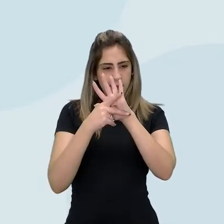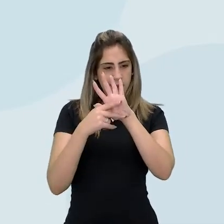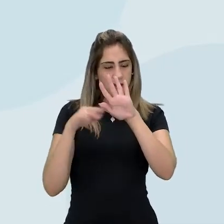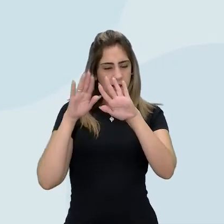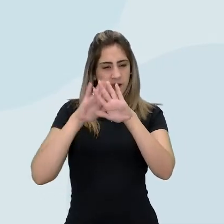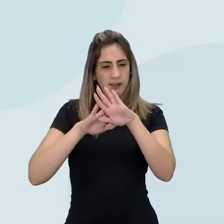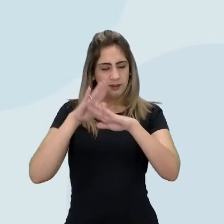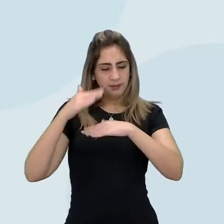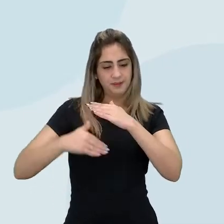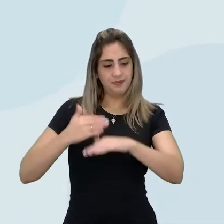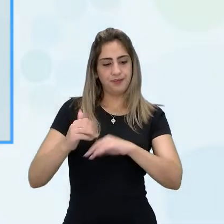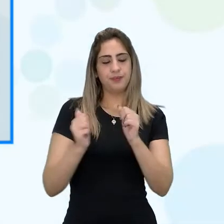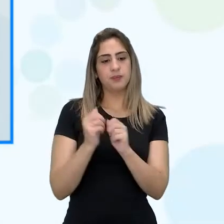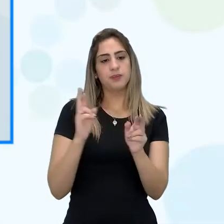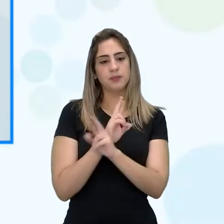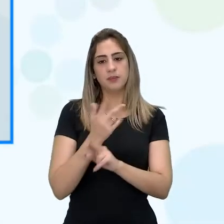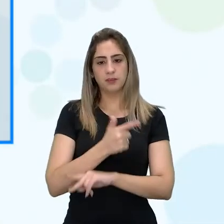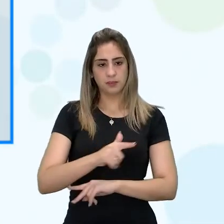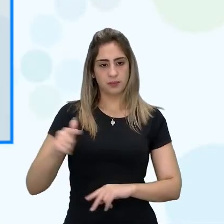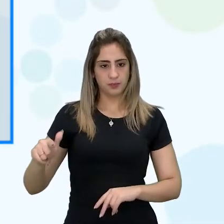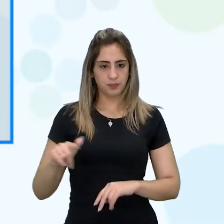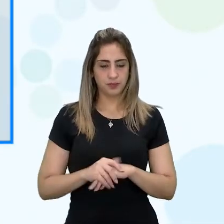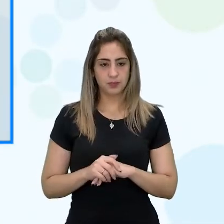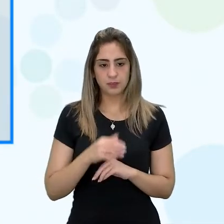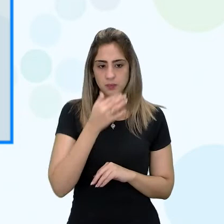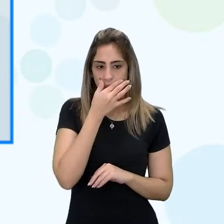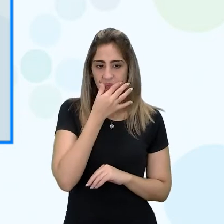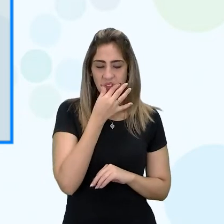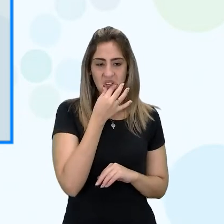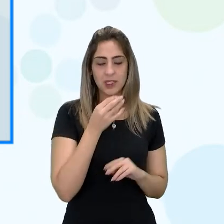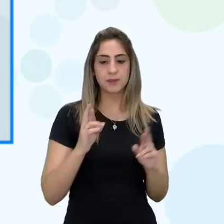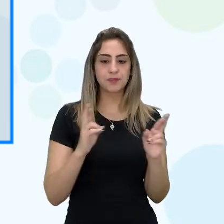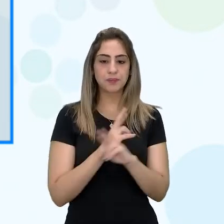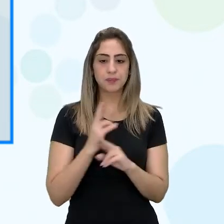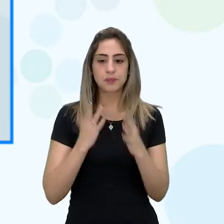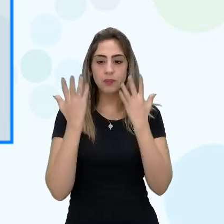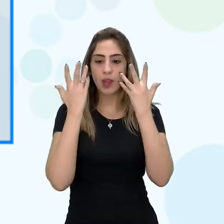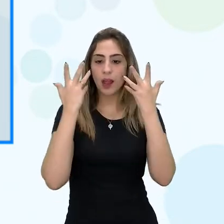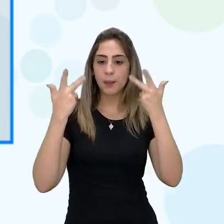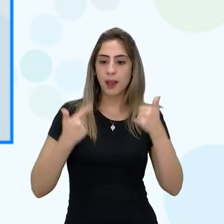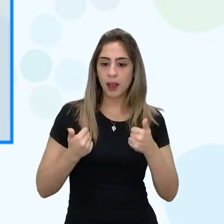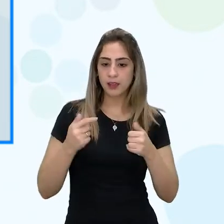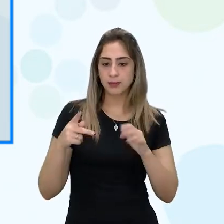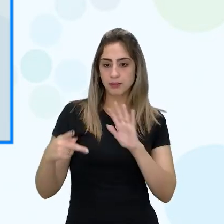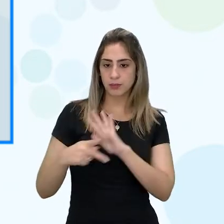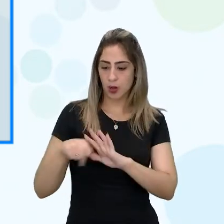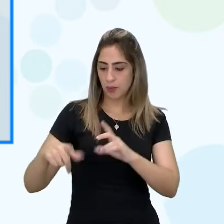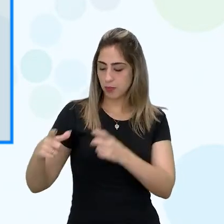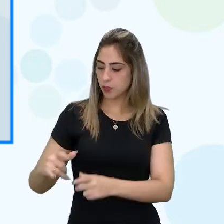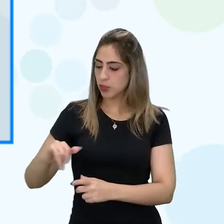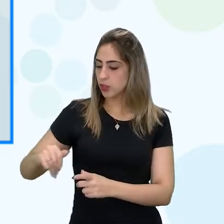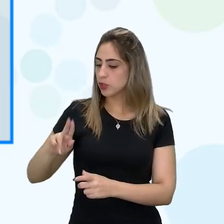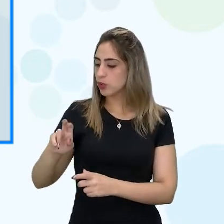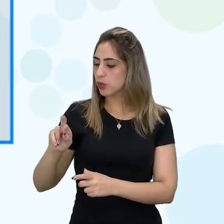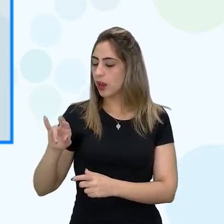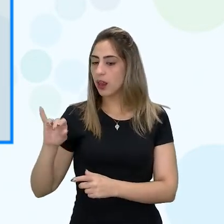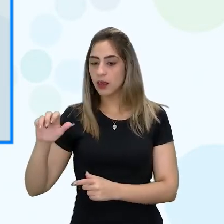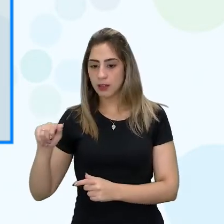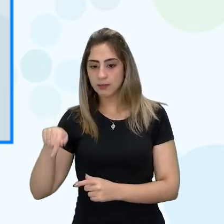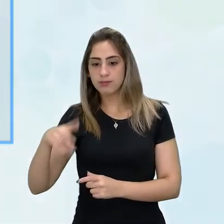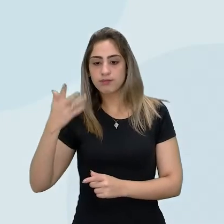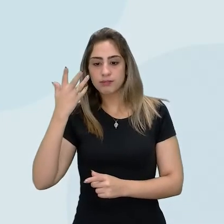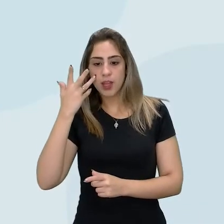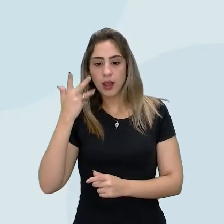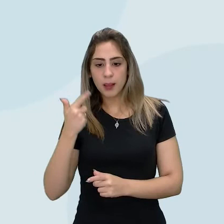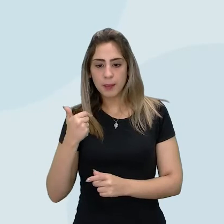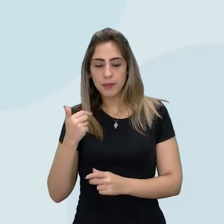mais degradado em relação aos outros. Em relação aos animais de Jureia, a gente viu que esses animais